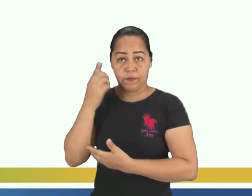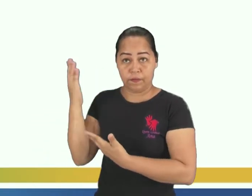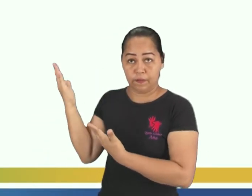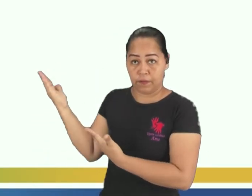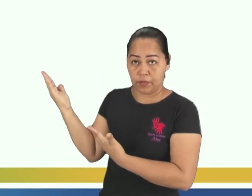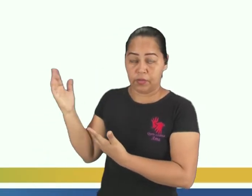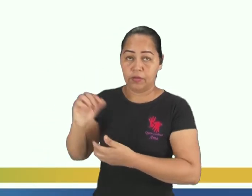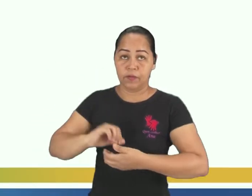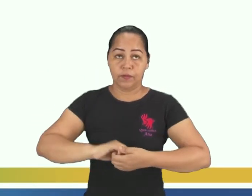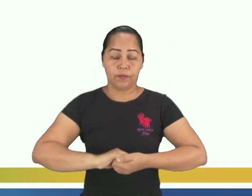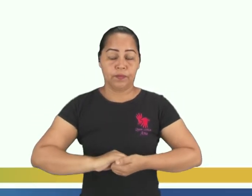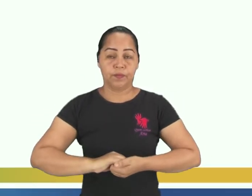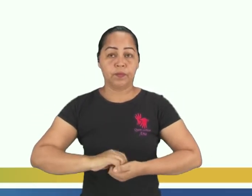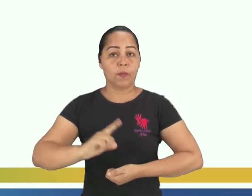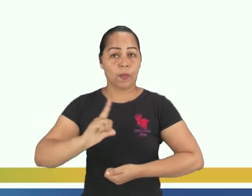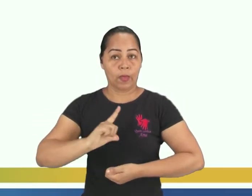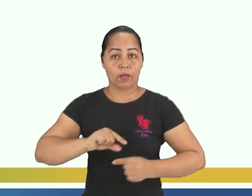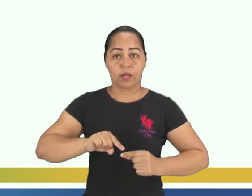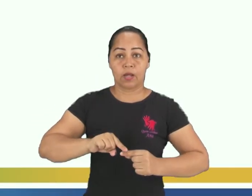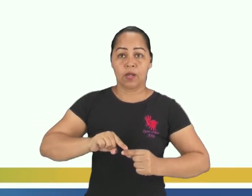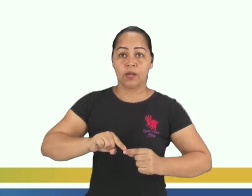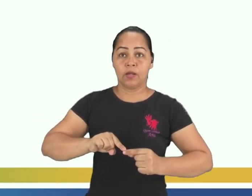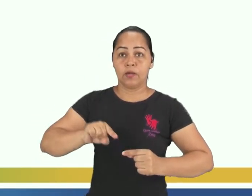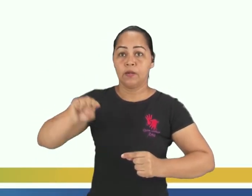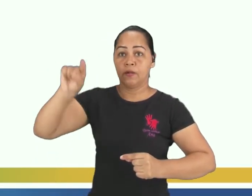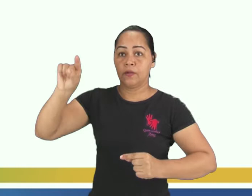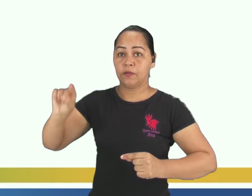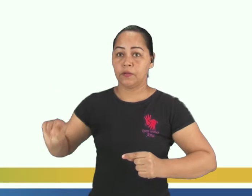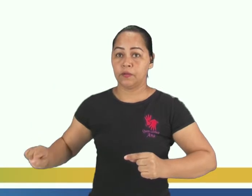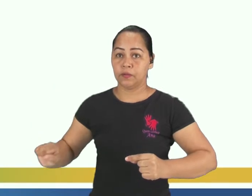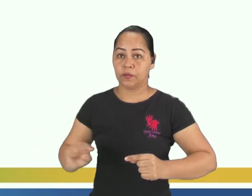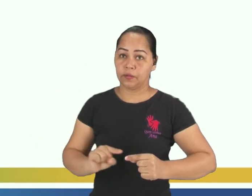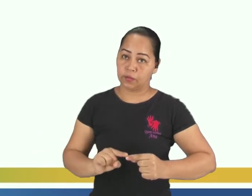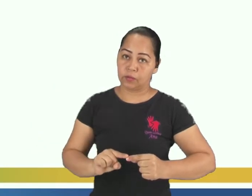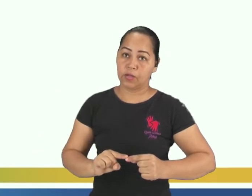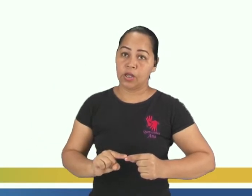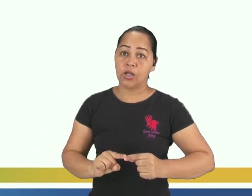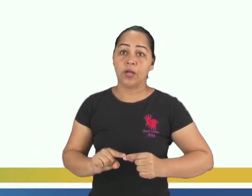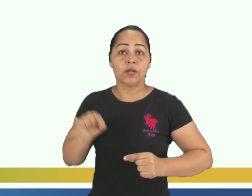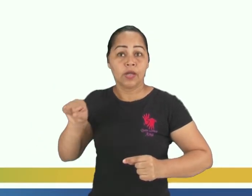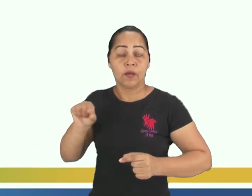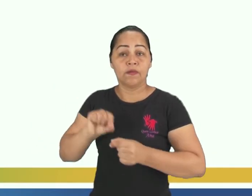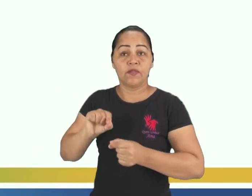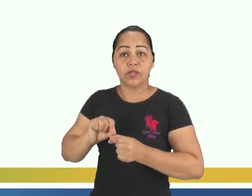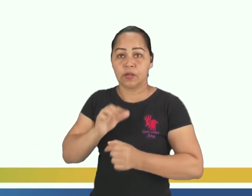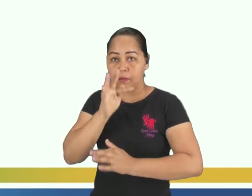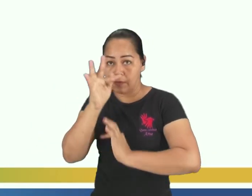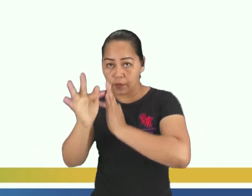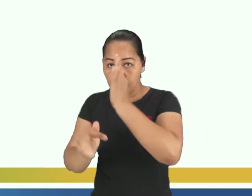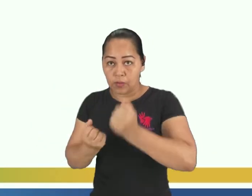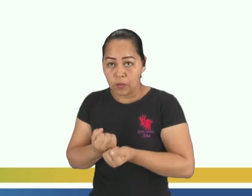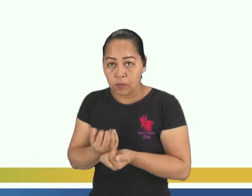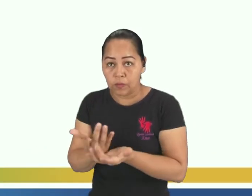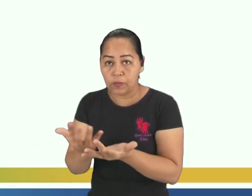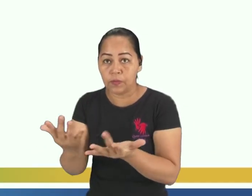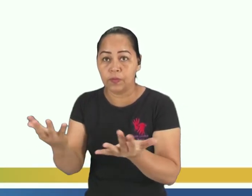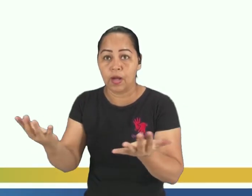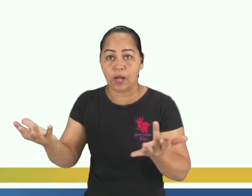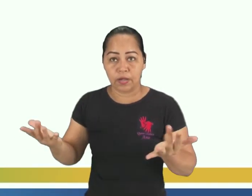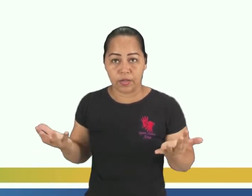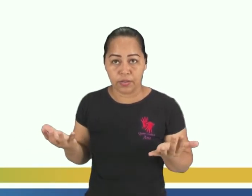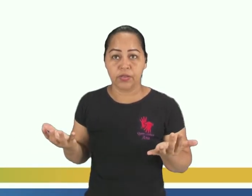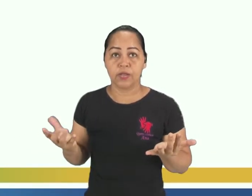que apresenta as medidas aí do nosso jardim. Nós temos um triângulo com base de 4 metros e a